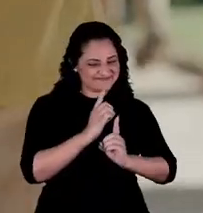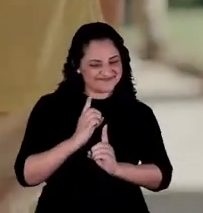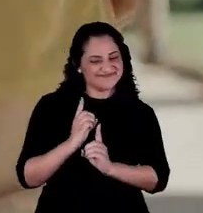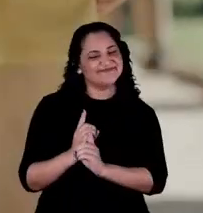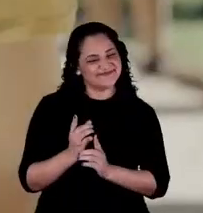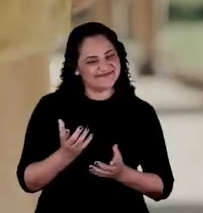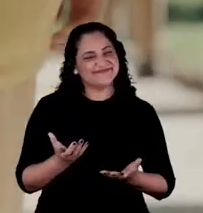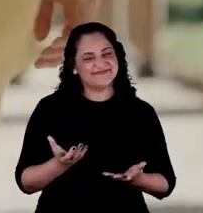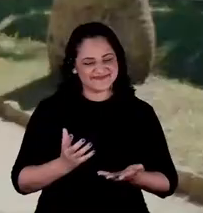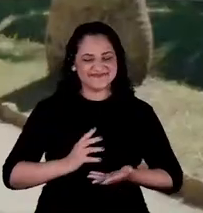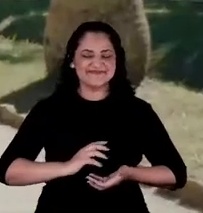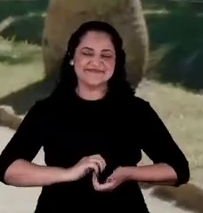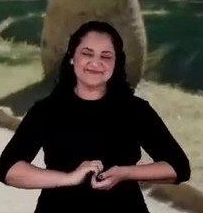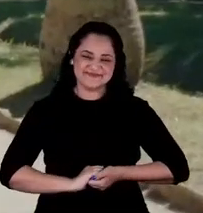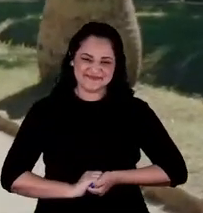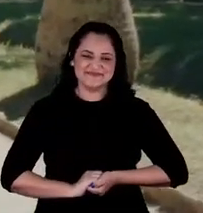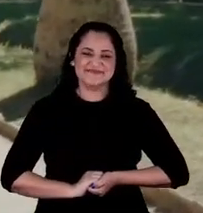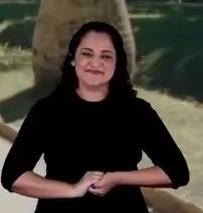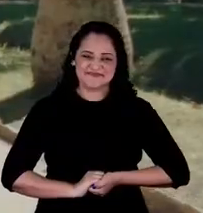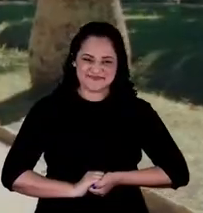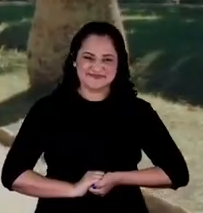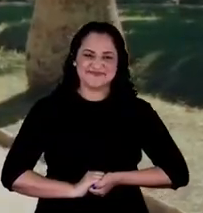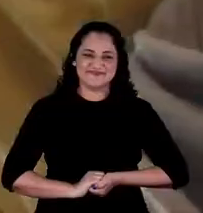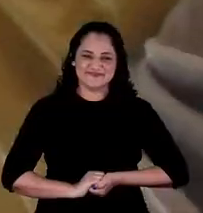e gera encontros